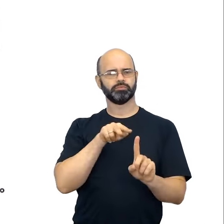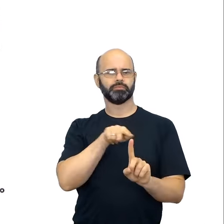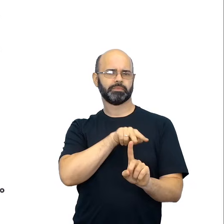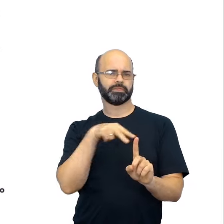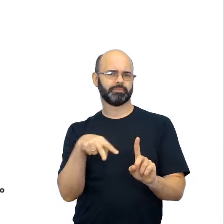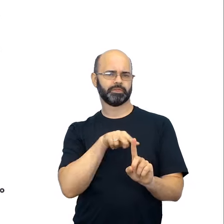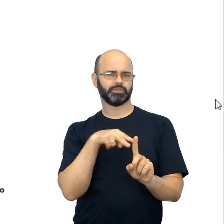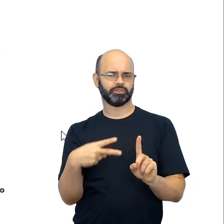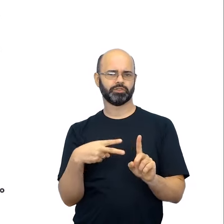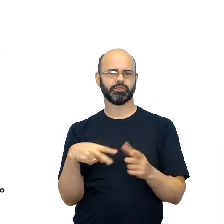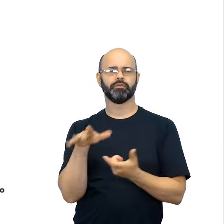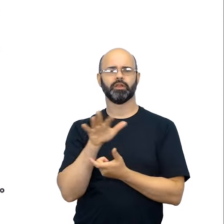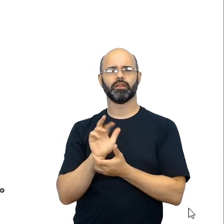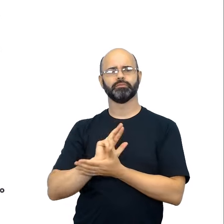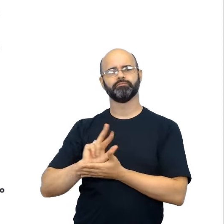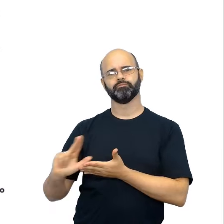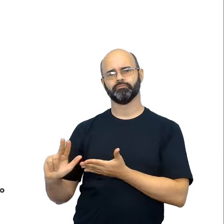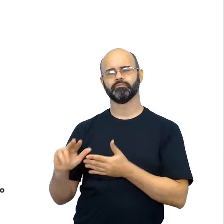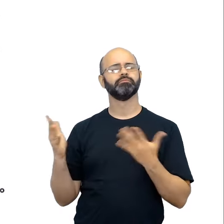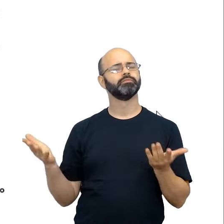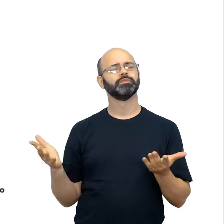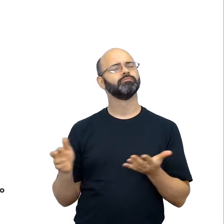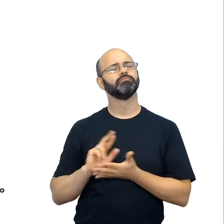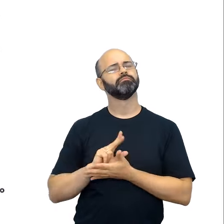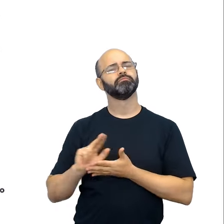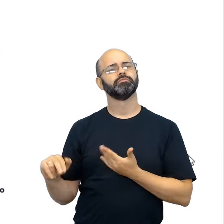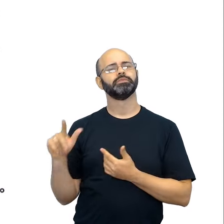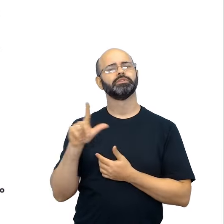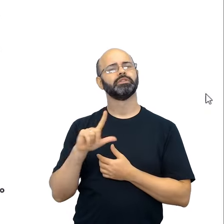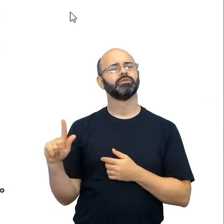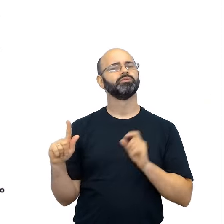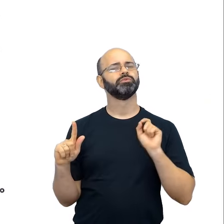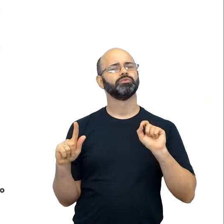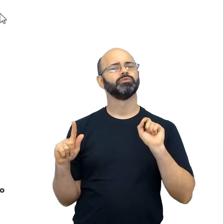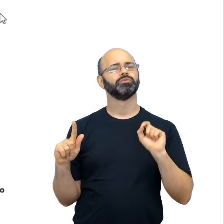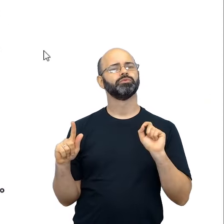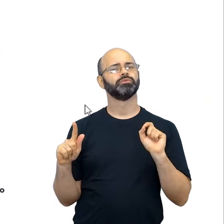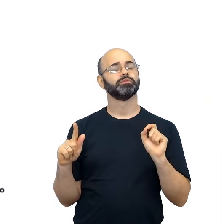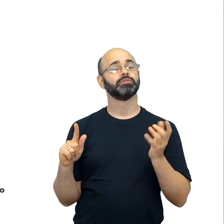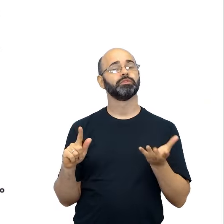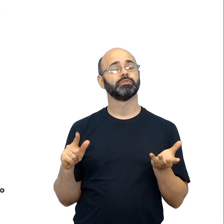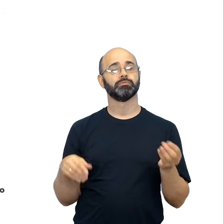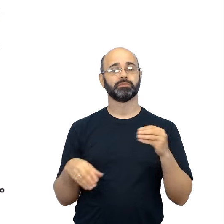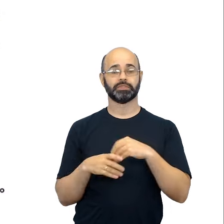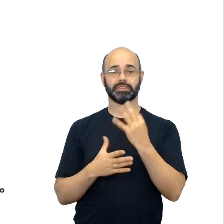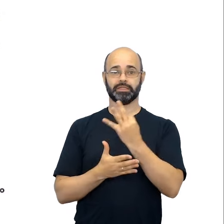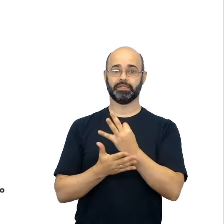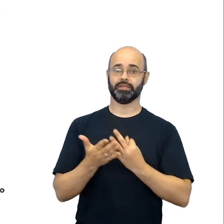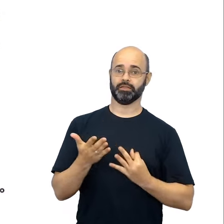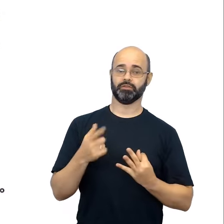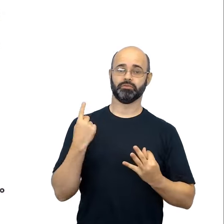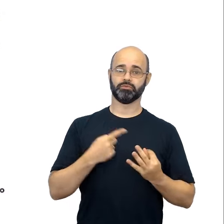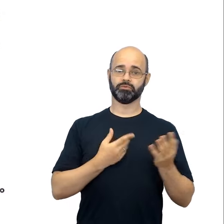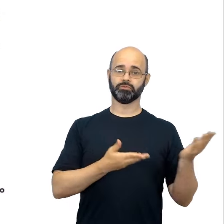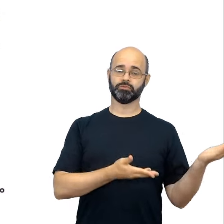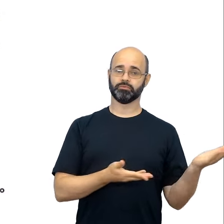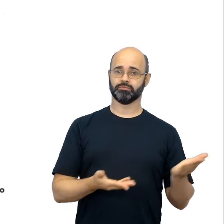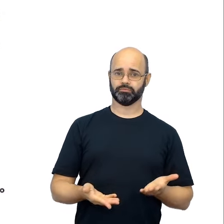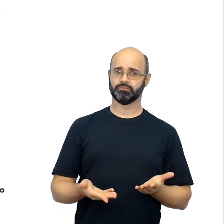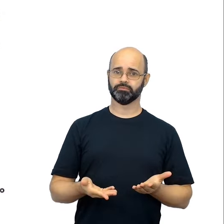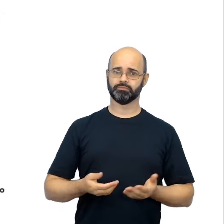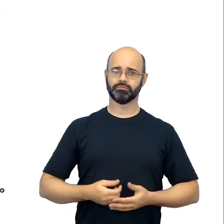multiletramento, o que é essa multiplicidade de linguagem, né, presente, então, nesses textos que nós estamos apresentando para vocês